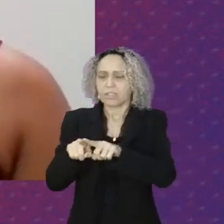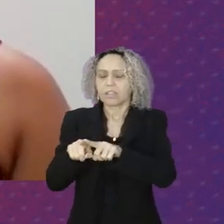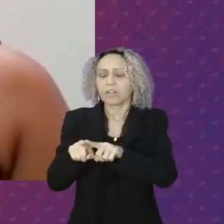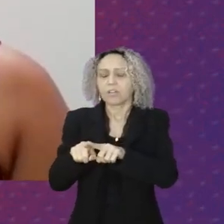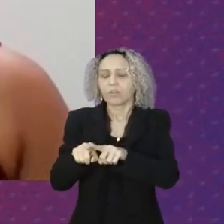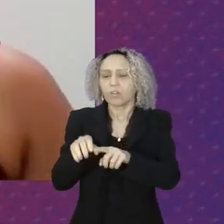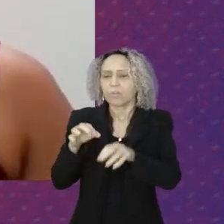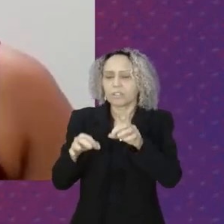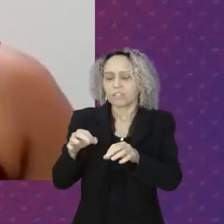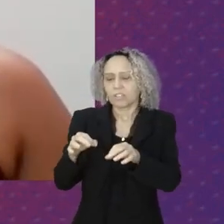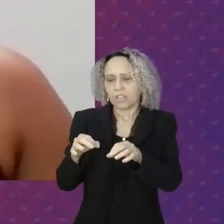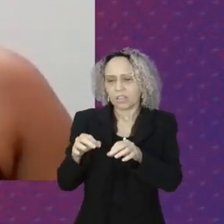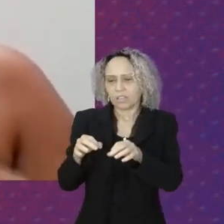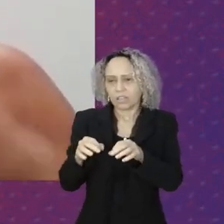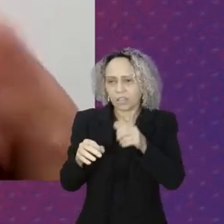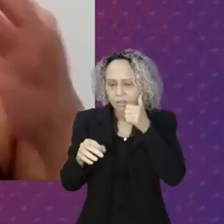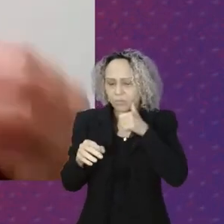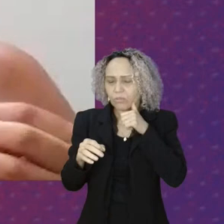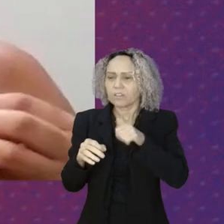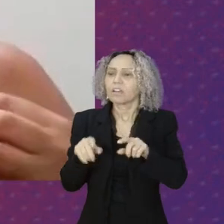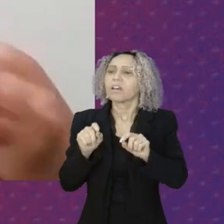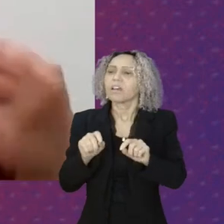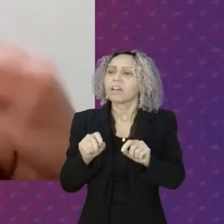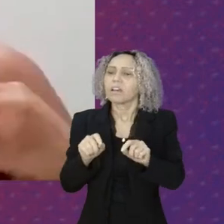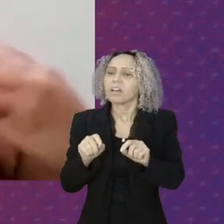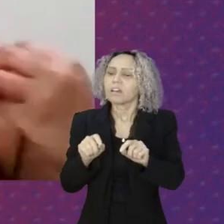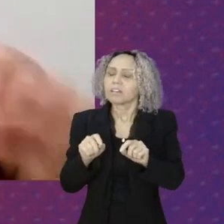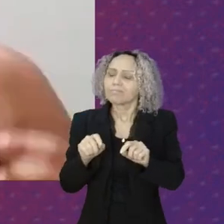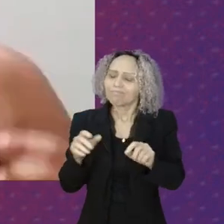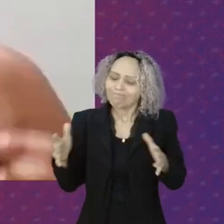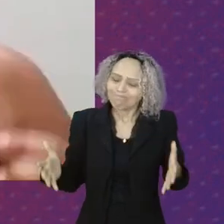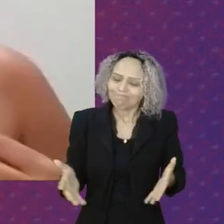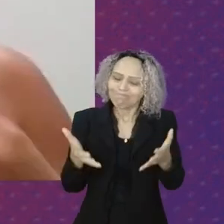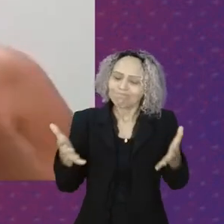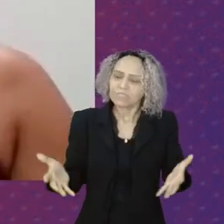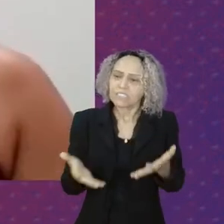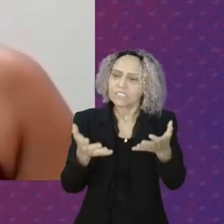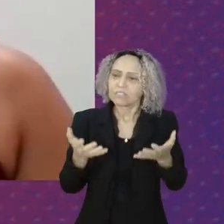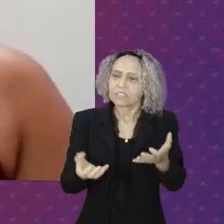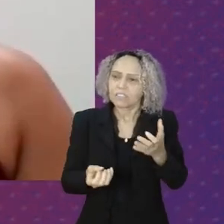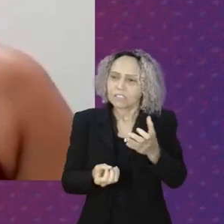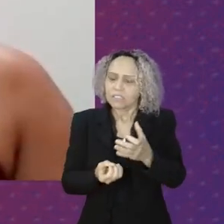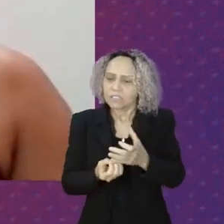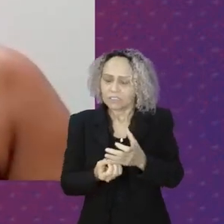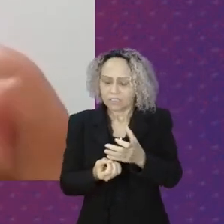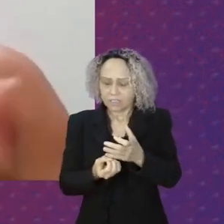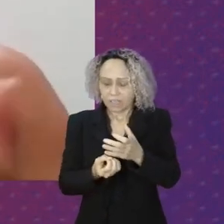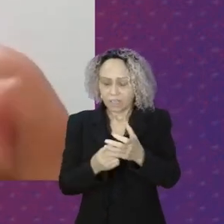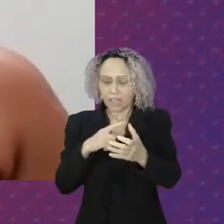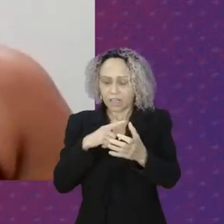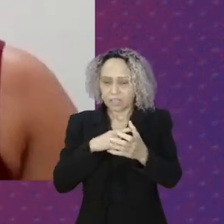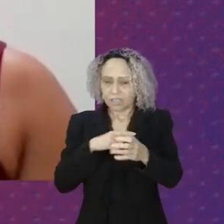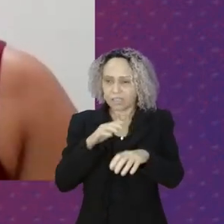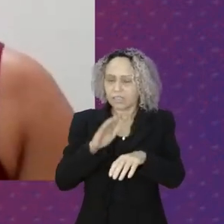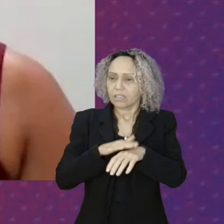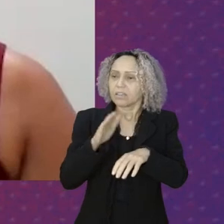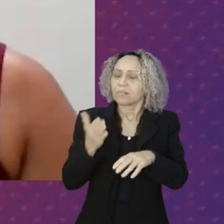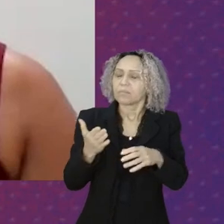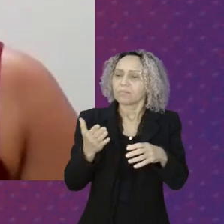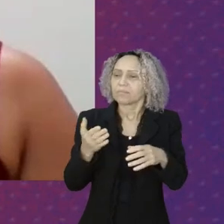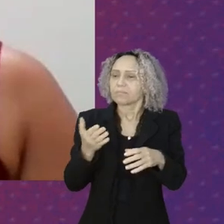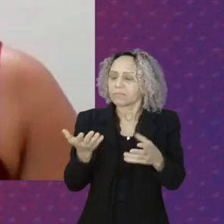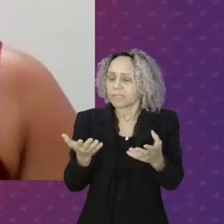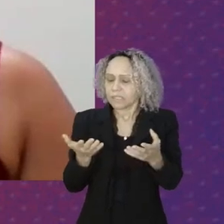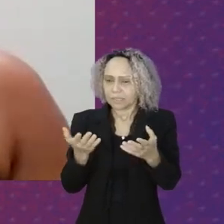Mulheres, um processo de incentivo à criação das patrulhas Maria da Penha e das que, né,